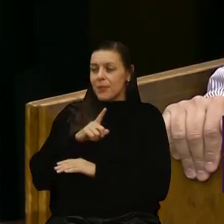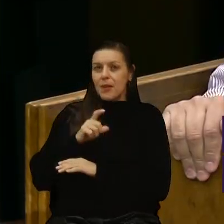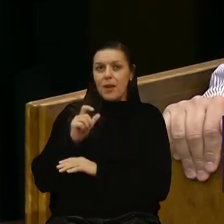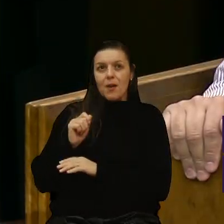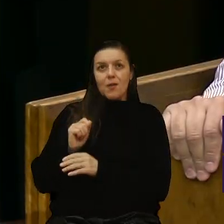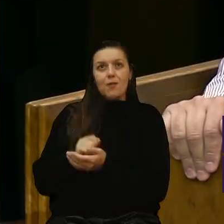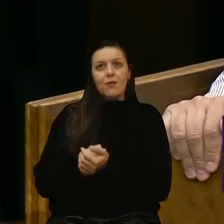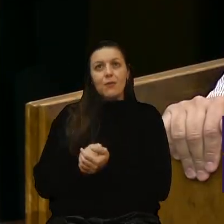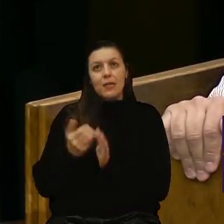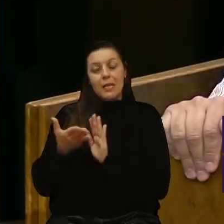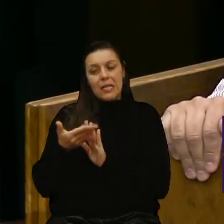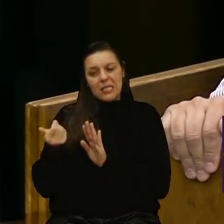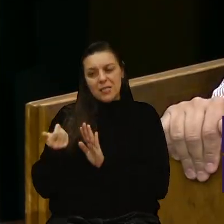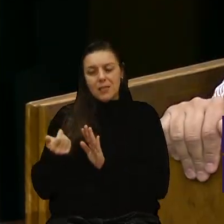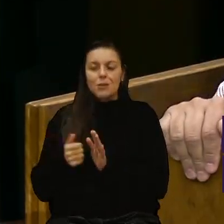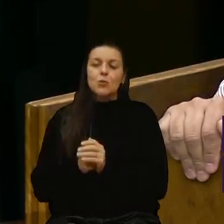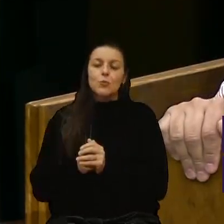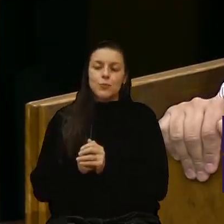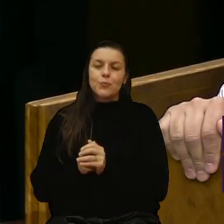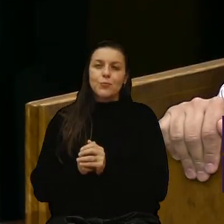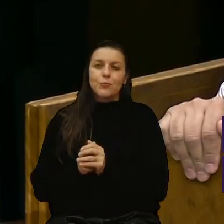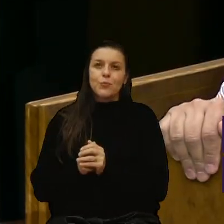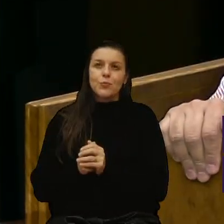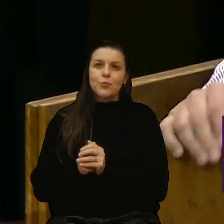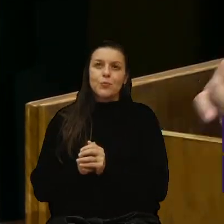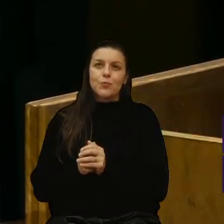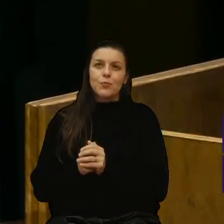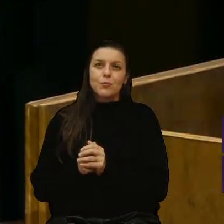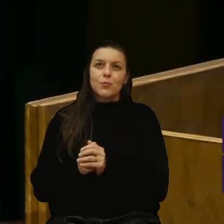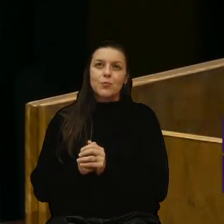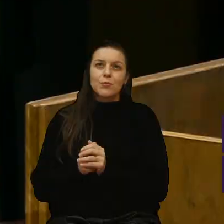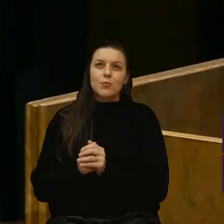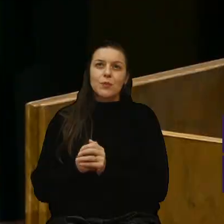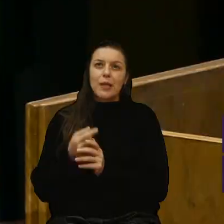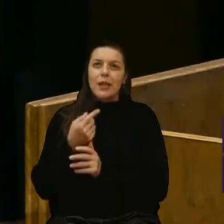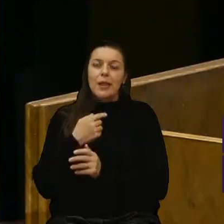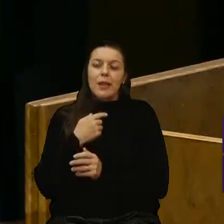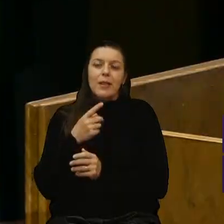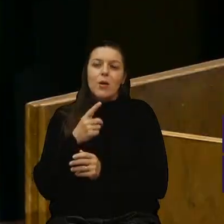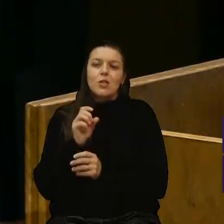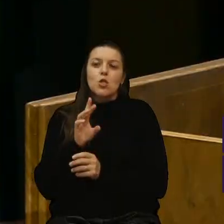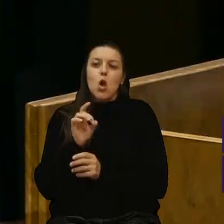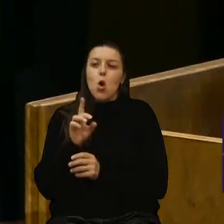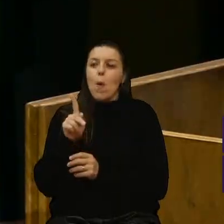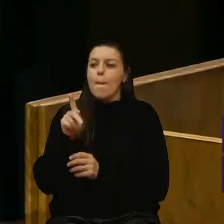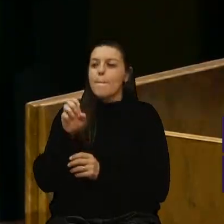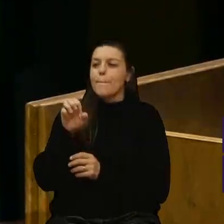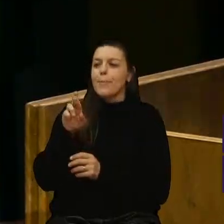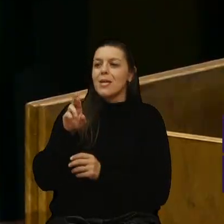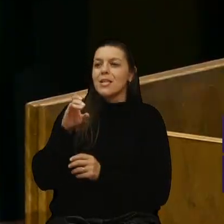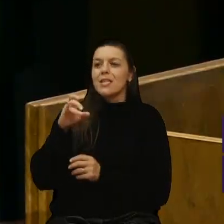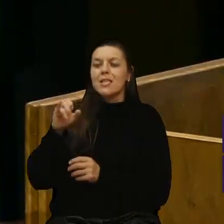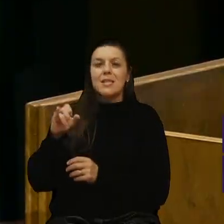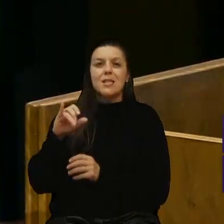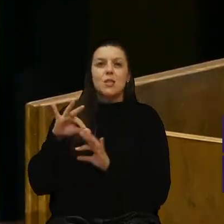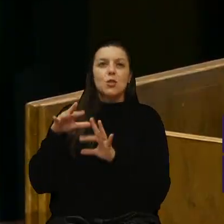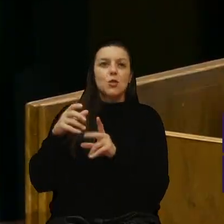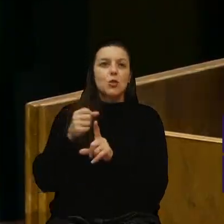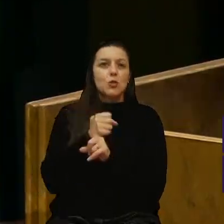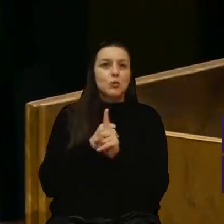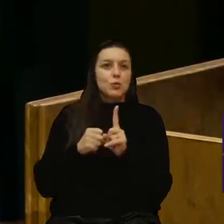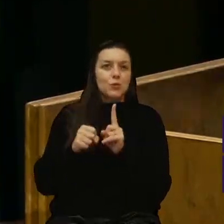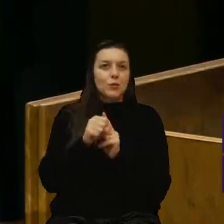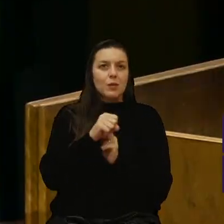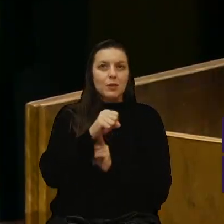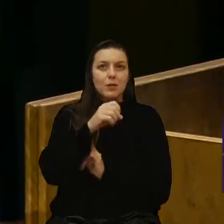mandato cassado, e isso não foi algo que atacou só o Percy, mas que atacou a toda a sociedade caxiense.